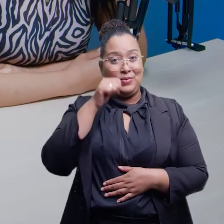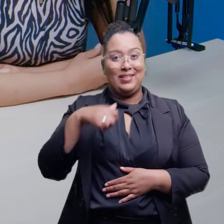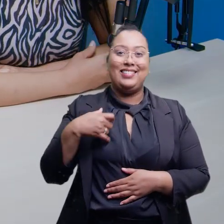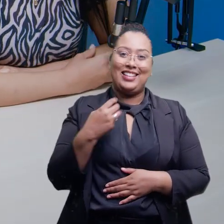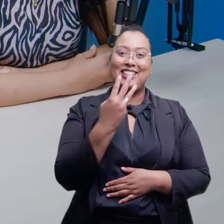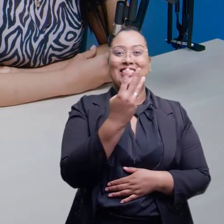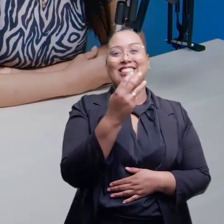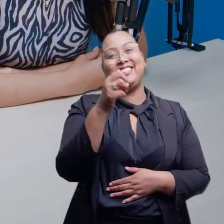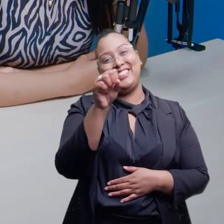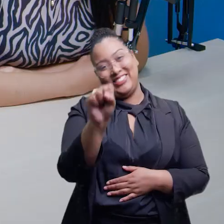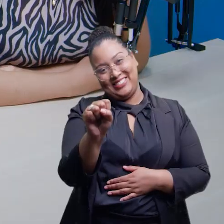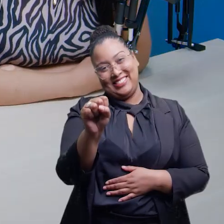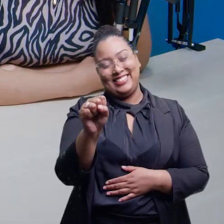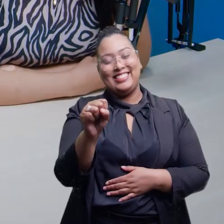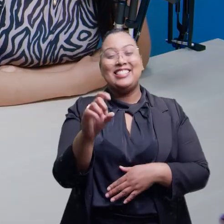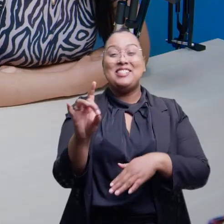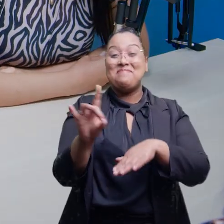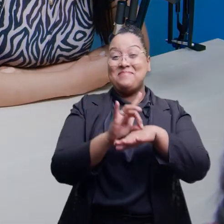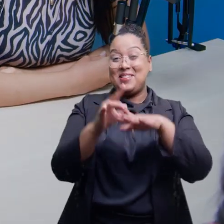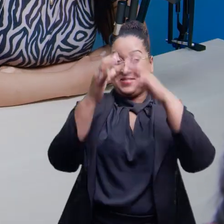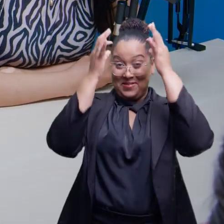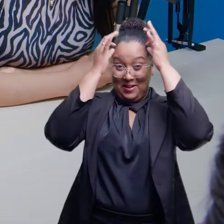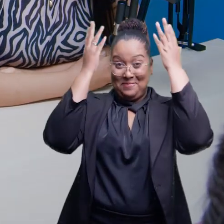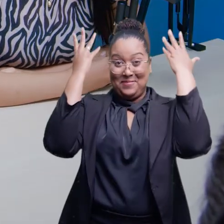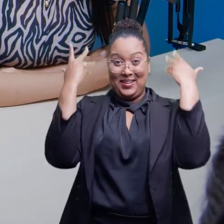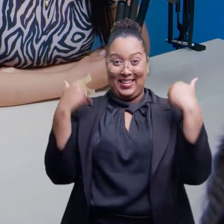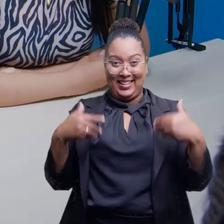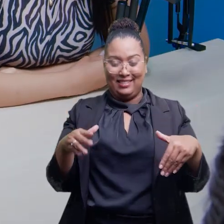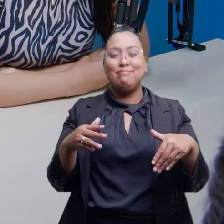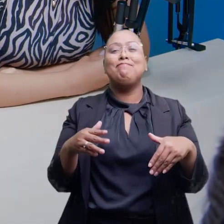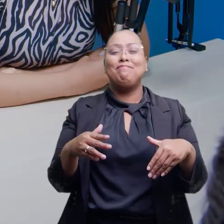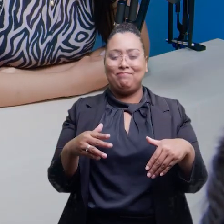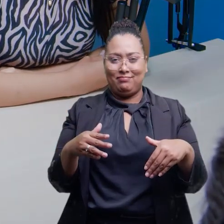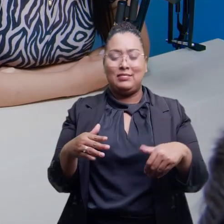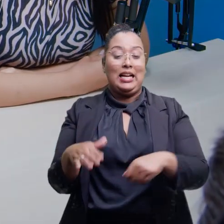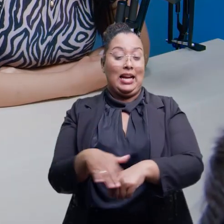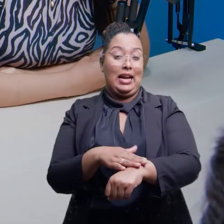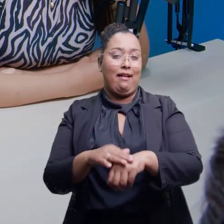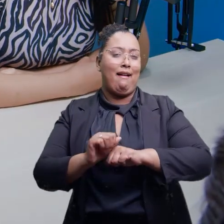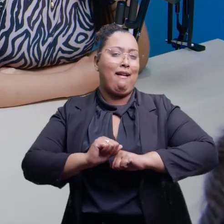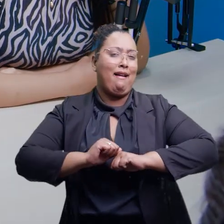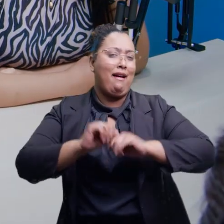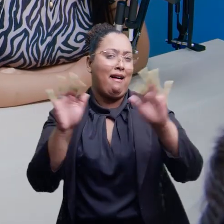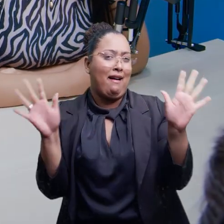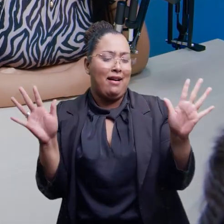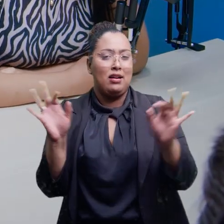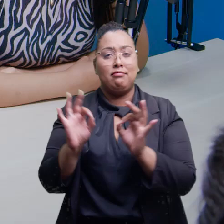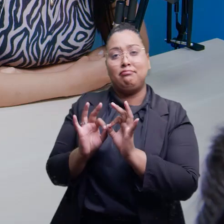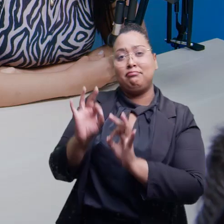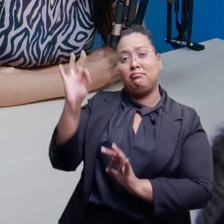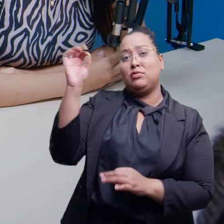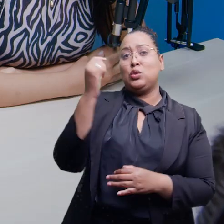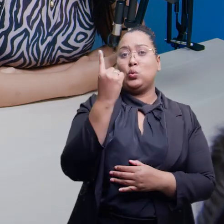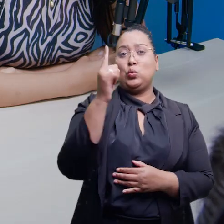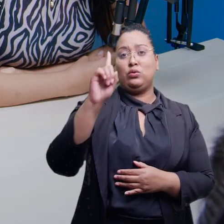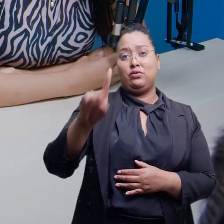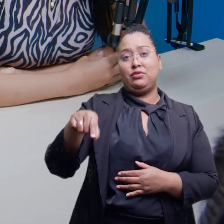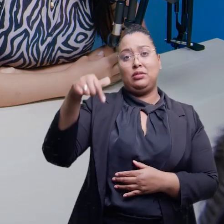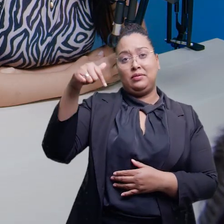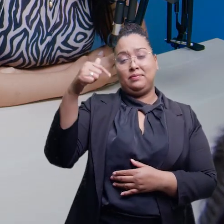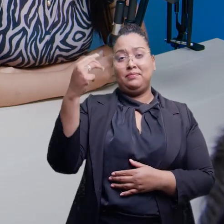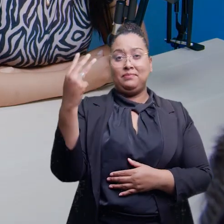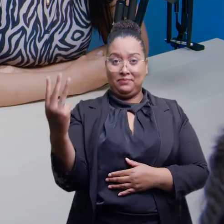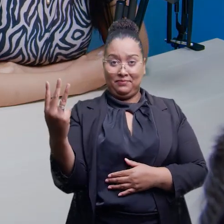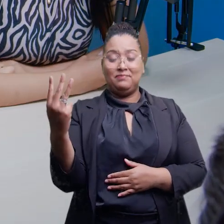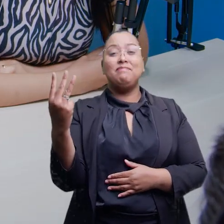mulher também de 38 anos de idade, de cabelos pretos, de pele clara, tenho 1,73 m